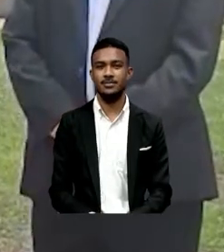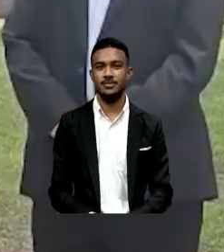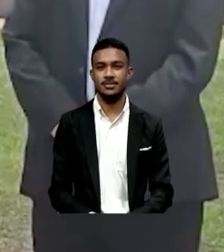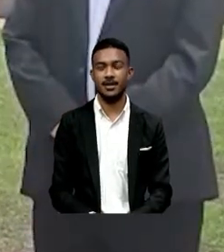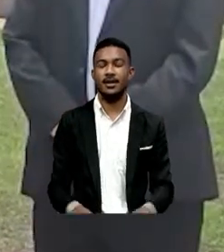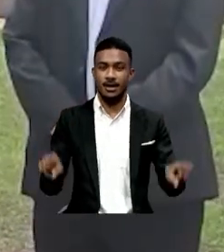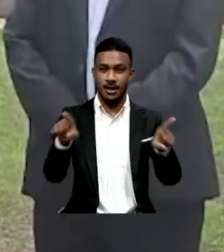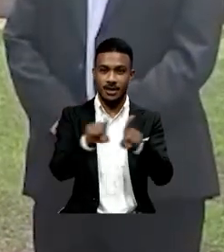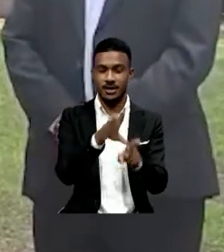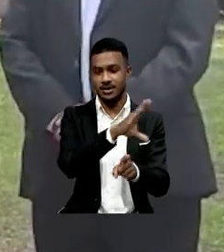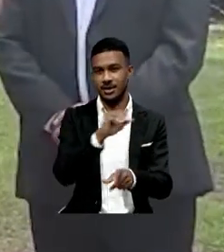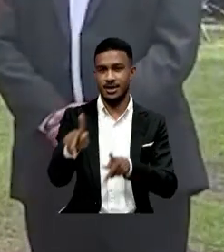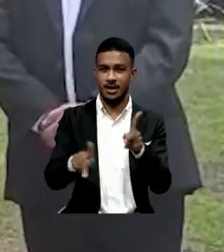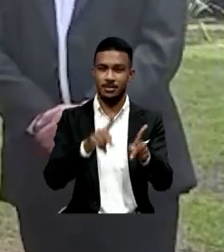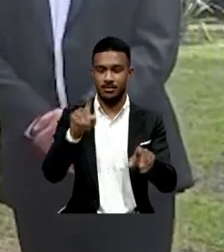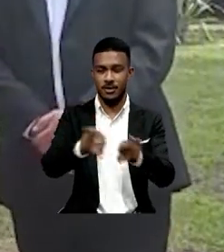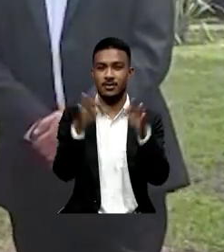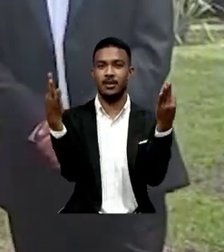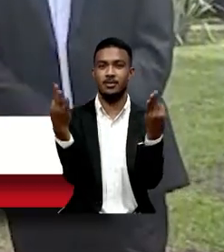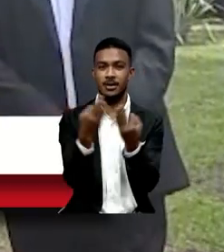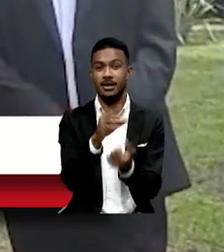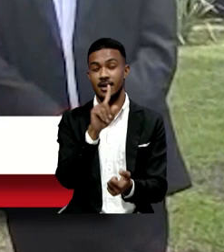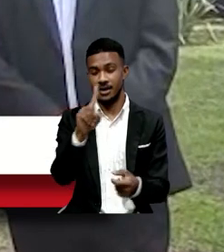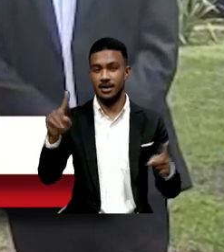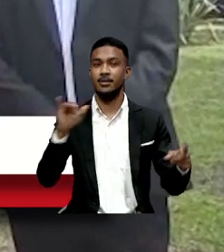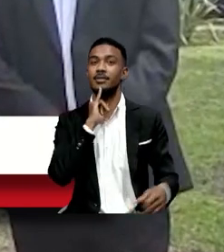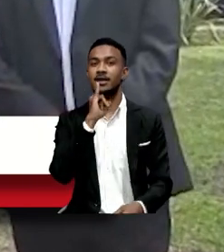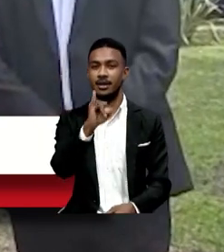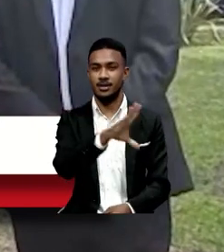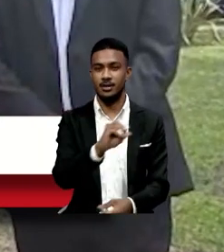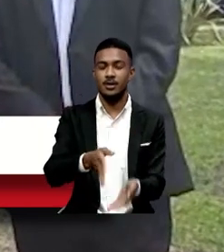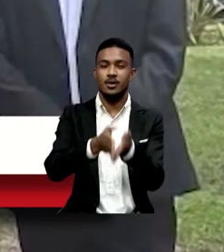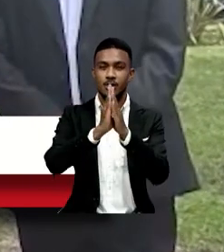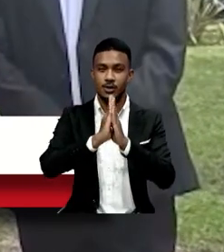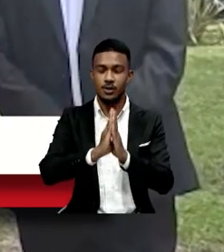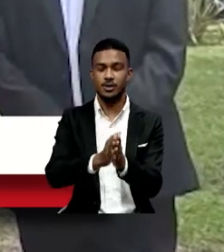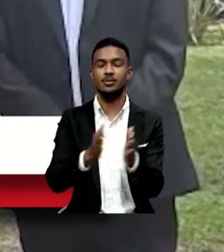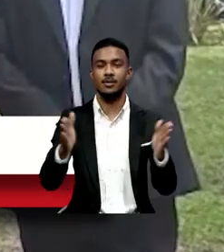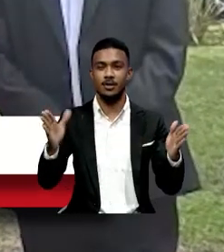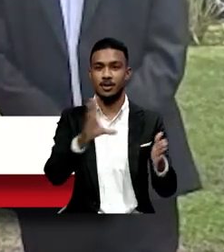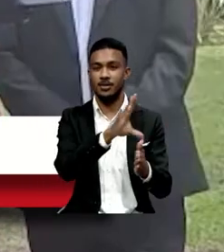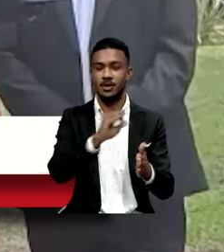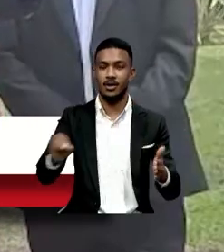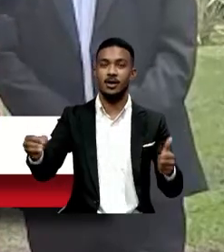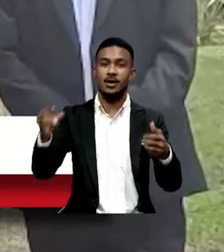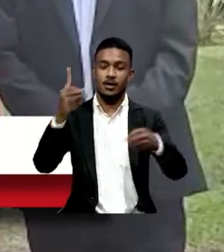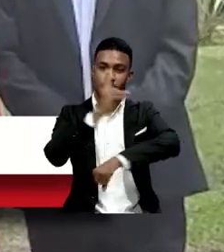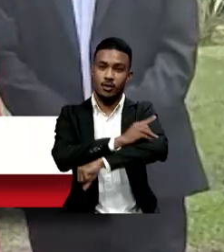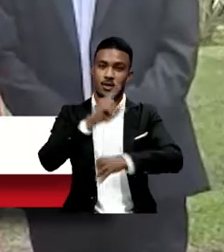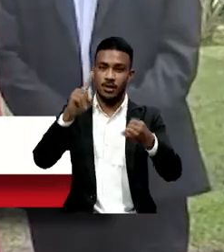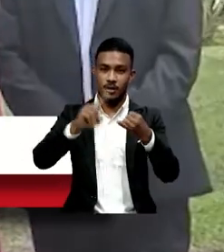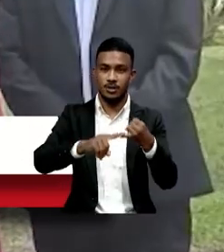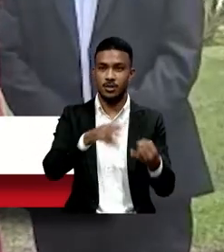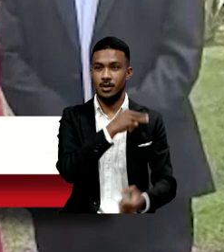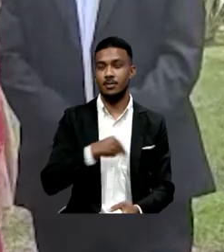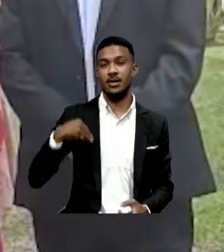nessa sociedade, famílias, Irenemaca, o suporte Catec, Dorinho Cosmei. Madres Sinabé